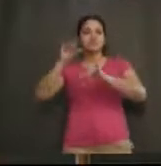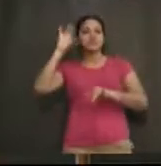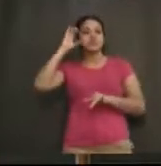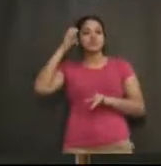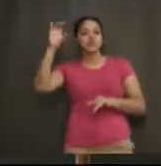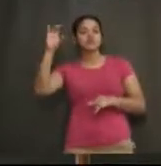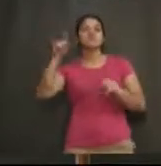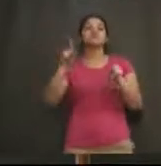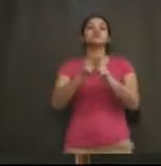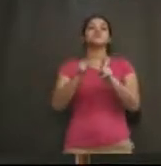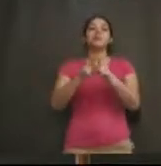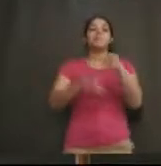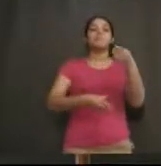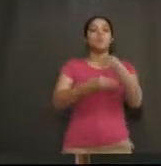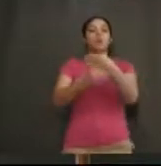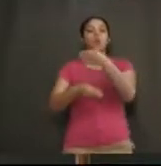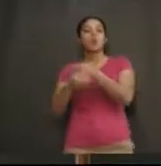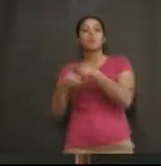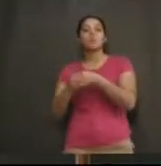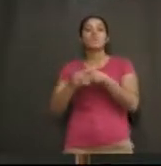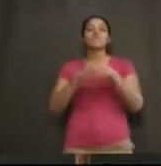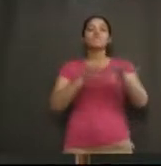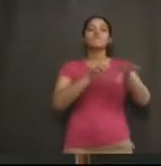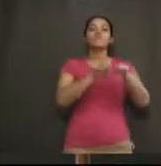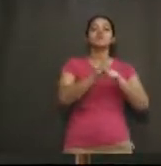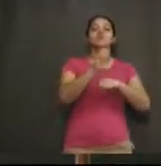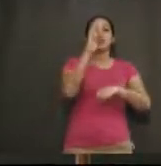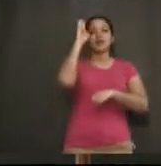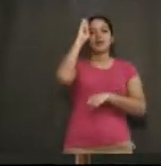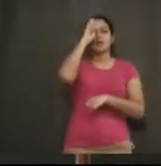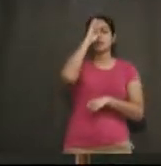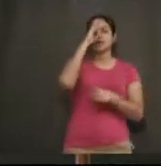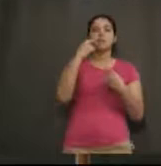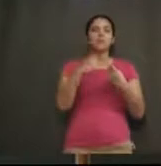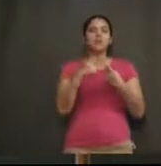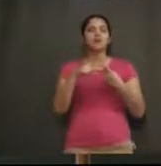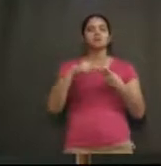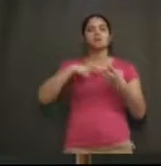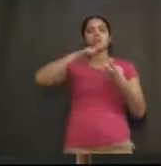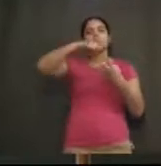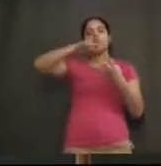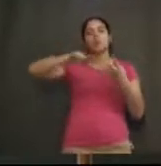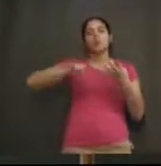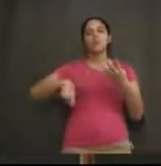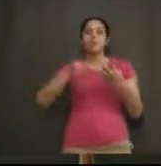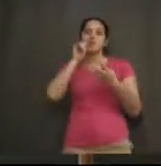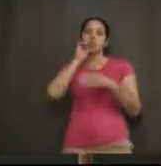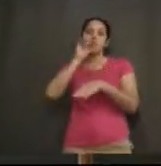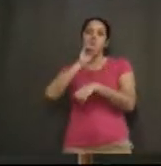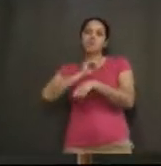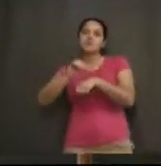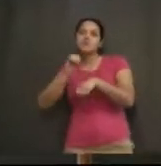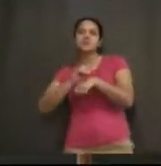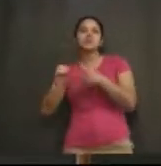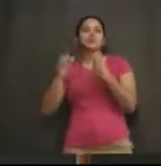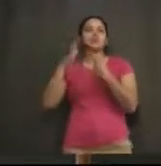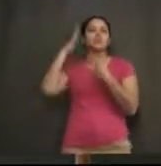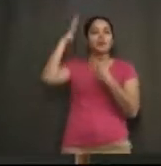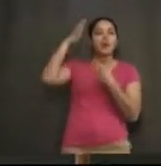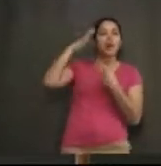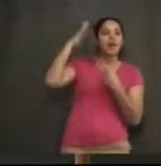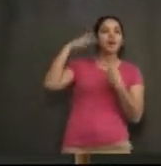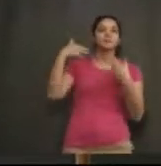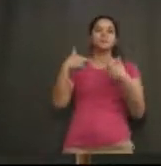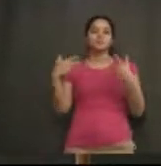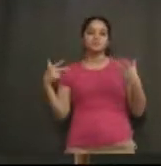contribuição da formação acadêmica, já que a gente tem vários minicursos, cursos, palestras, e isso irá contribuir bastante na formação dos nossos